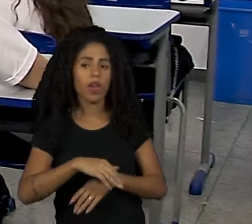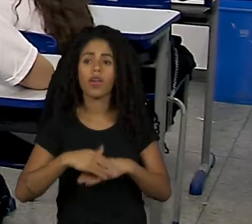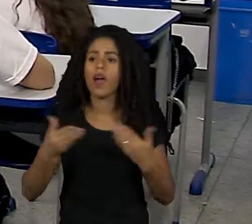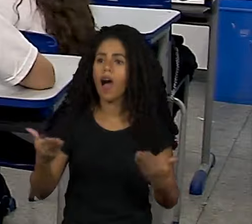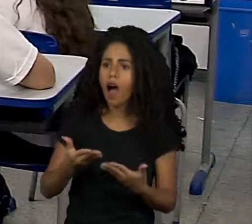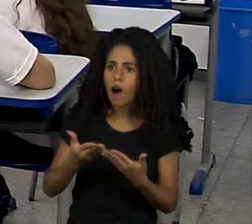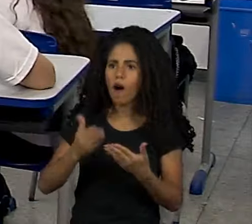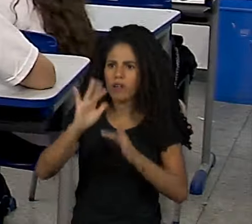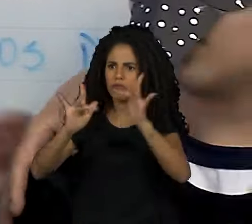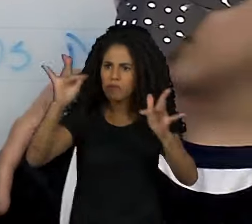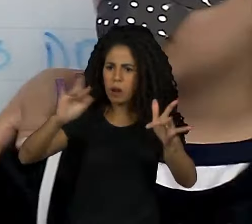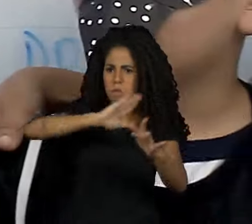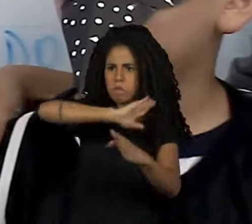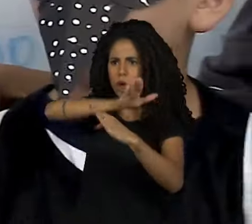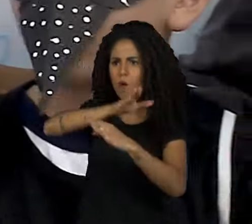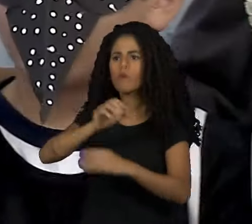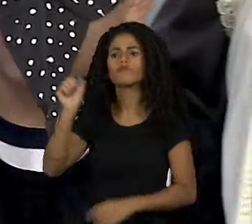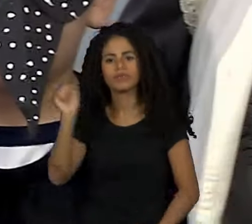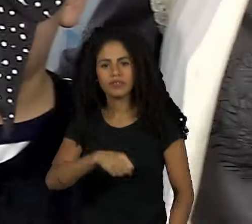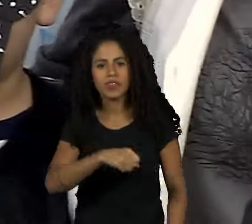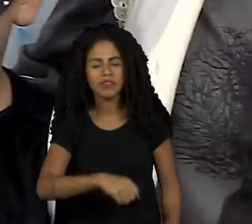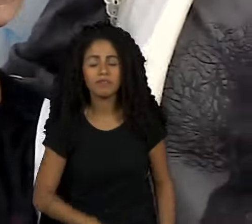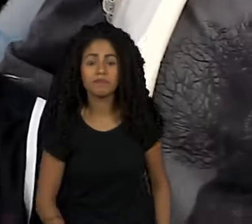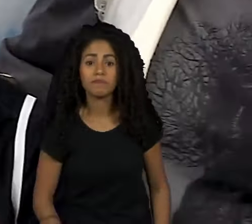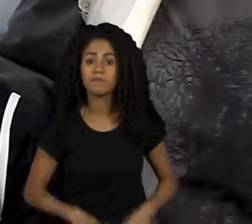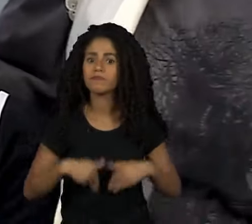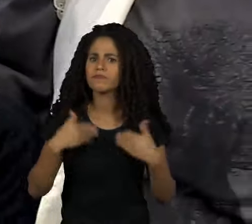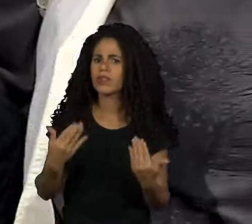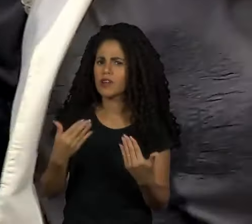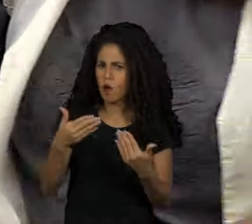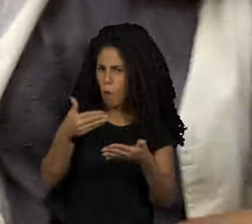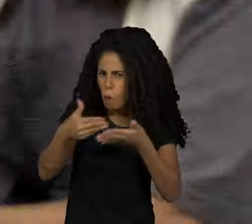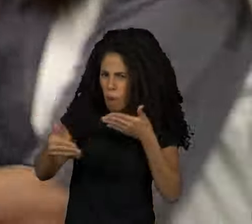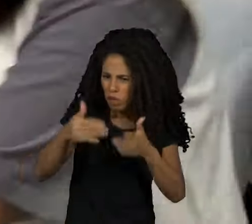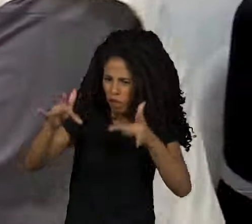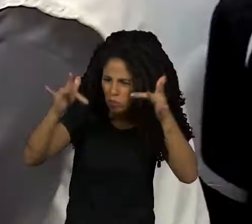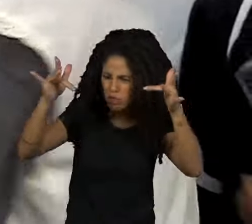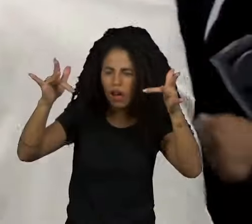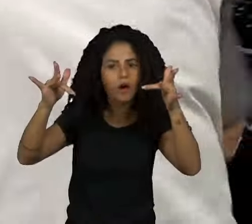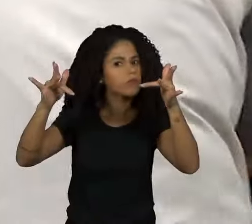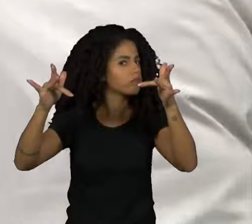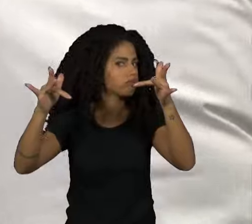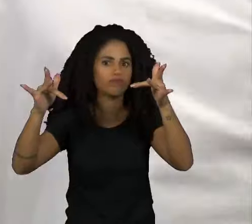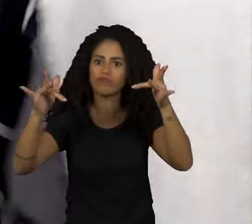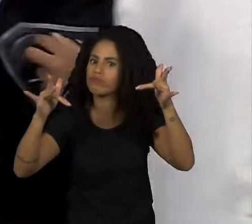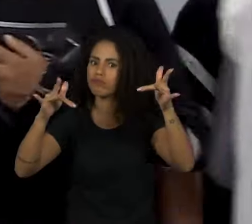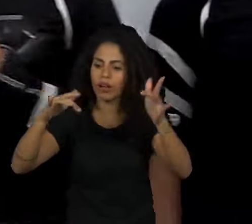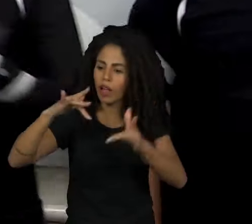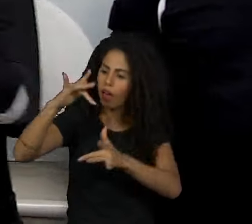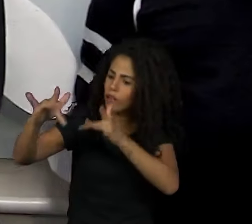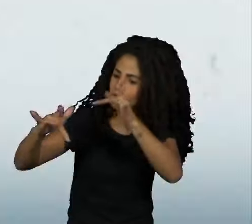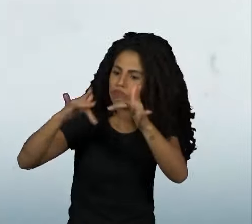o mosquito? Sim! E não é qualquer mosquito não, viu? A turma está unida para ajudar no combate